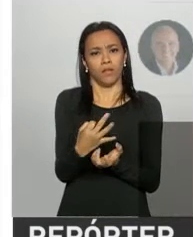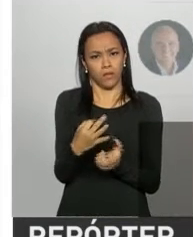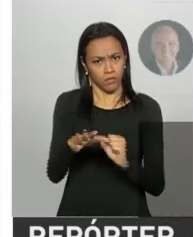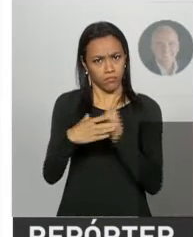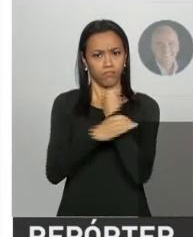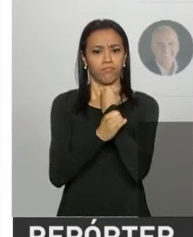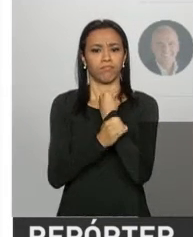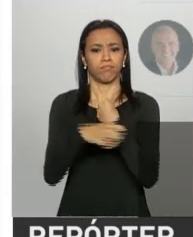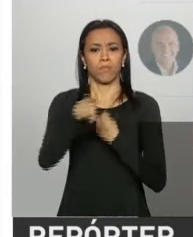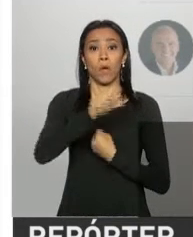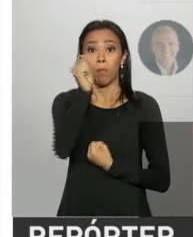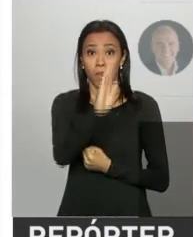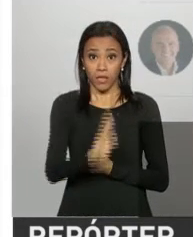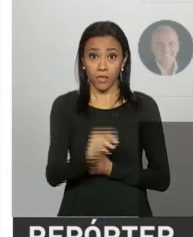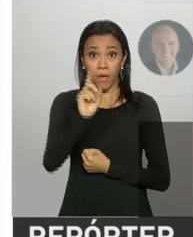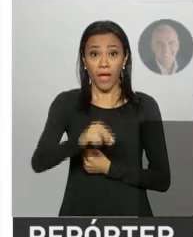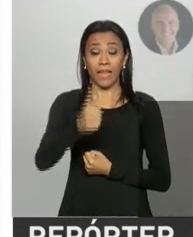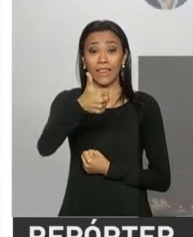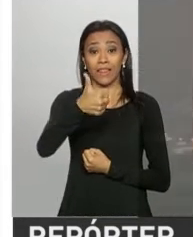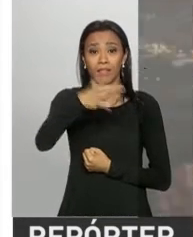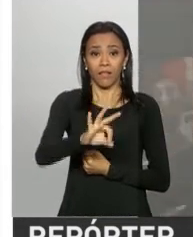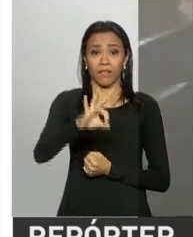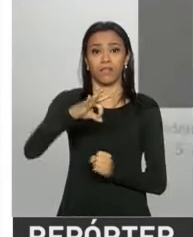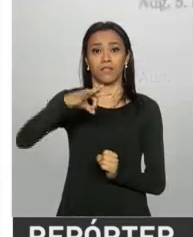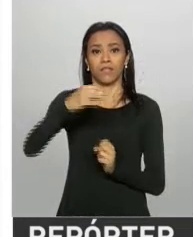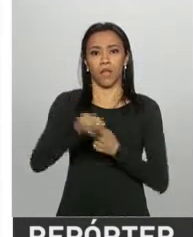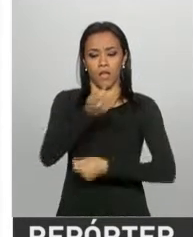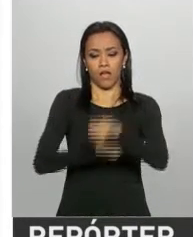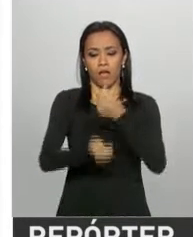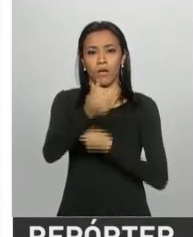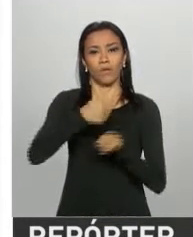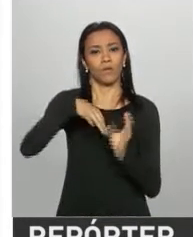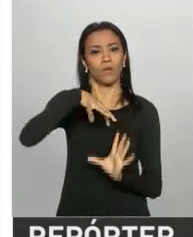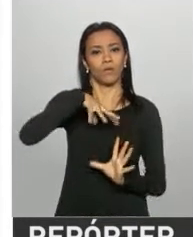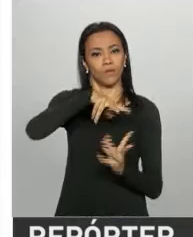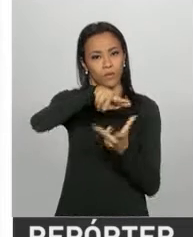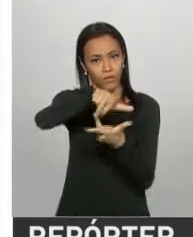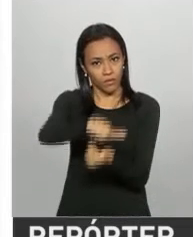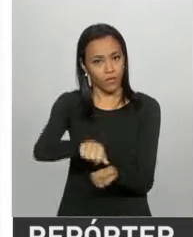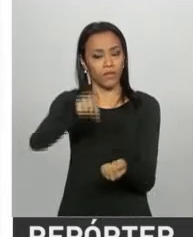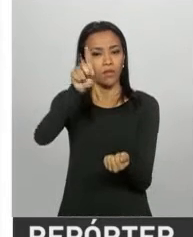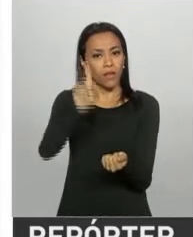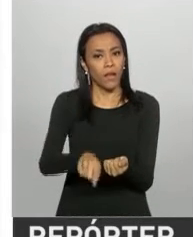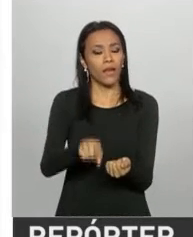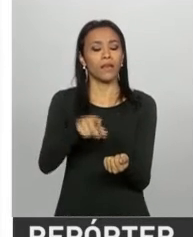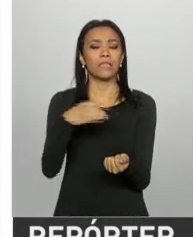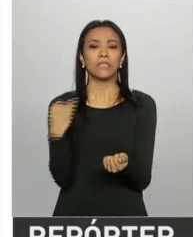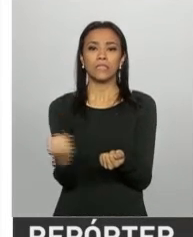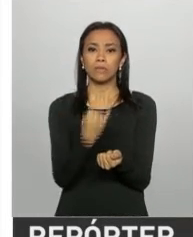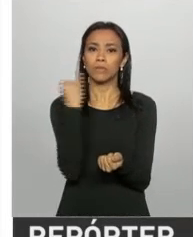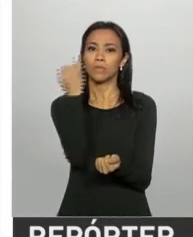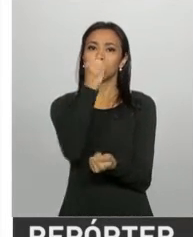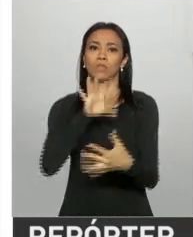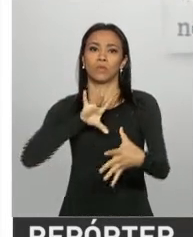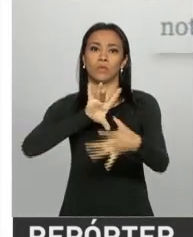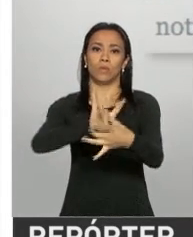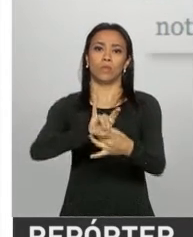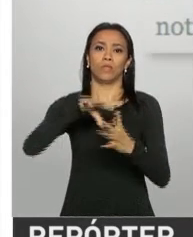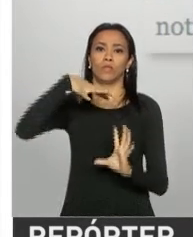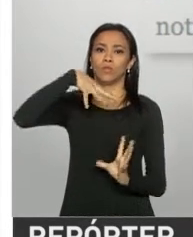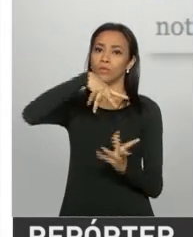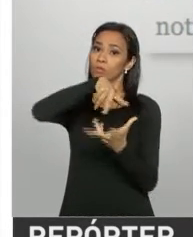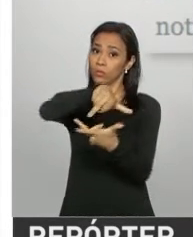continua entre as dez maiores economias do mundo e que sem dúvida vai ter um papel definitivo aí no cenário internacional do